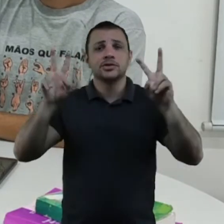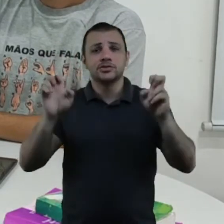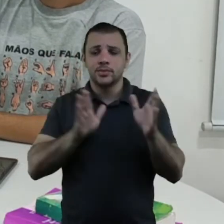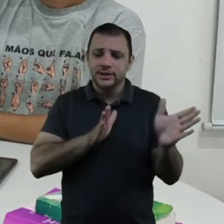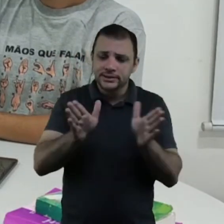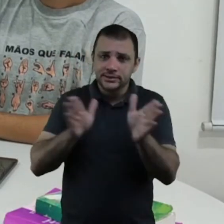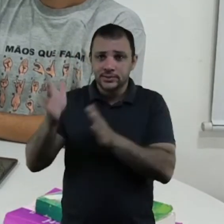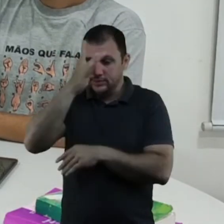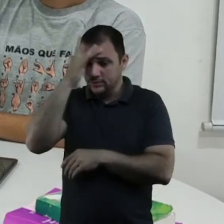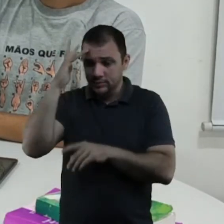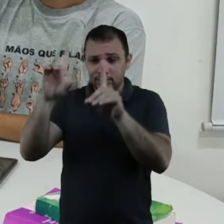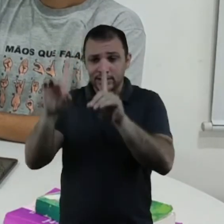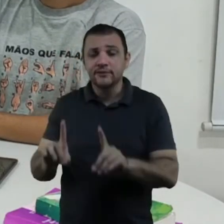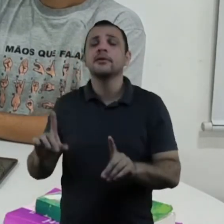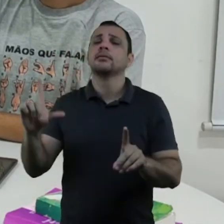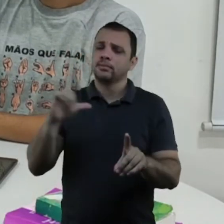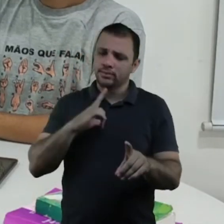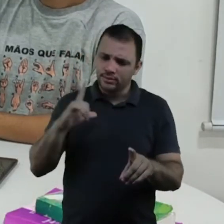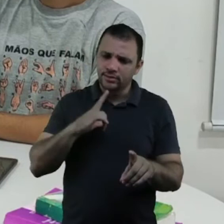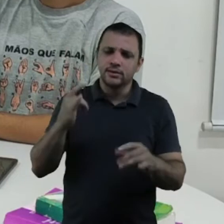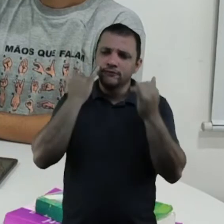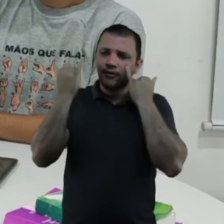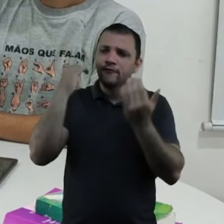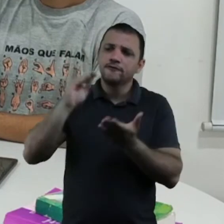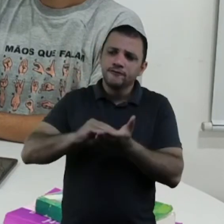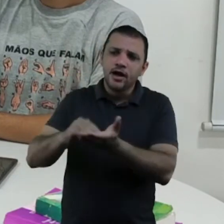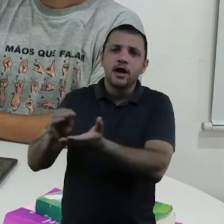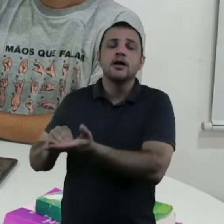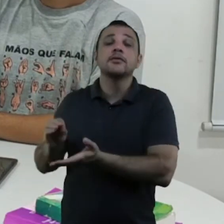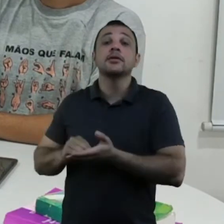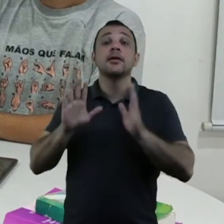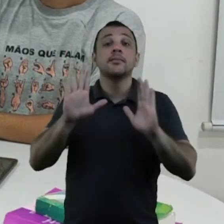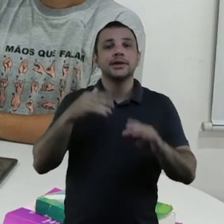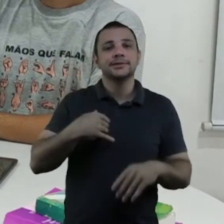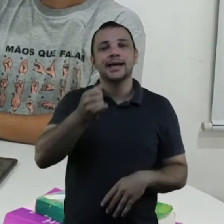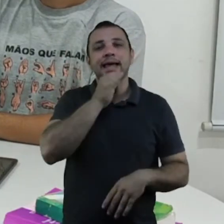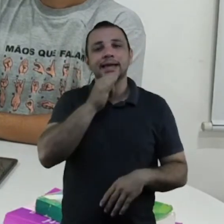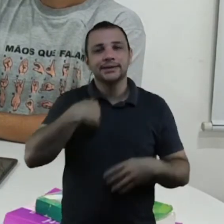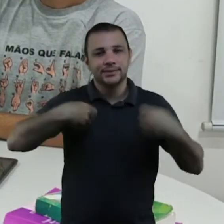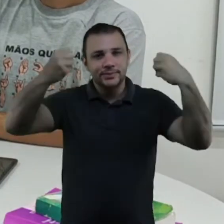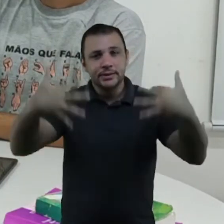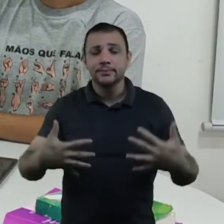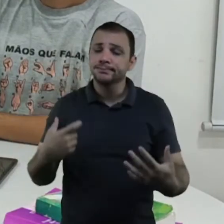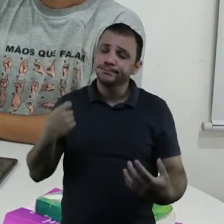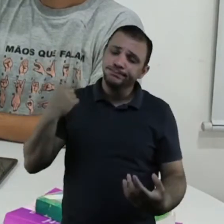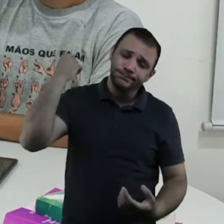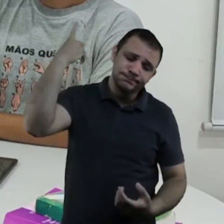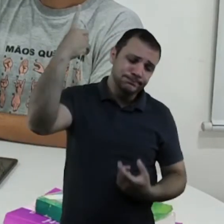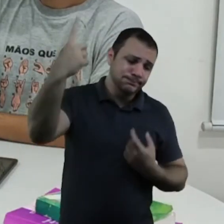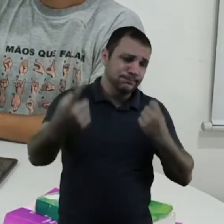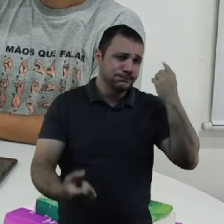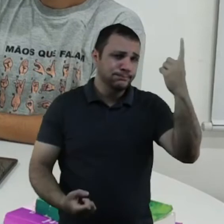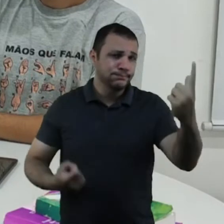desinformação a respeito da acessibilidade de pessoas com deficiência. A gente encontra muita desinformação. Mas esse caso que eu estou exemplificando é um